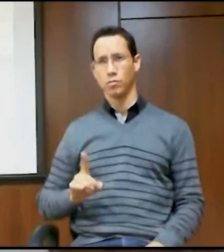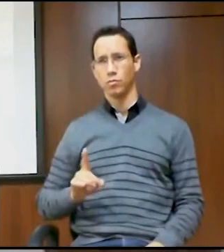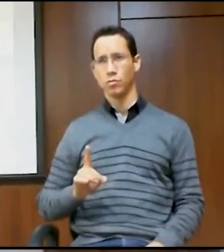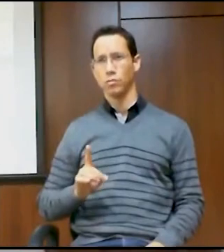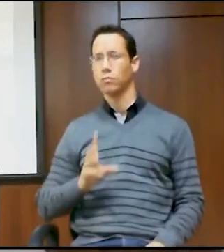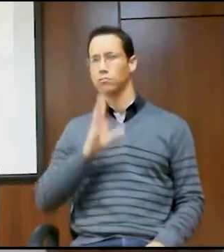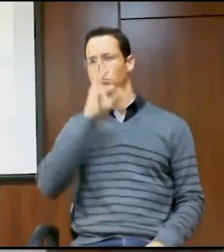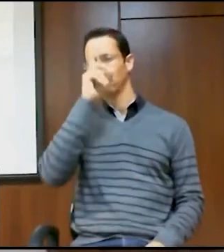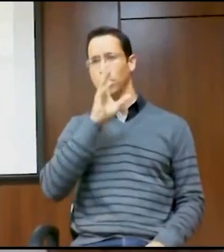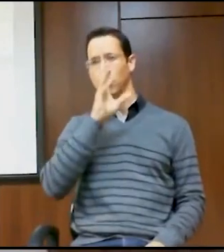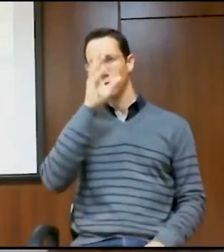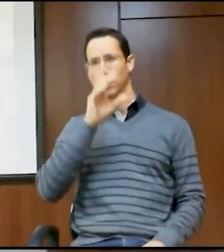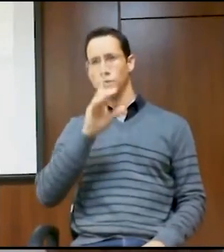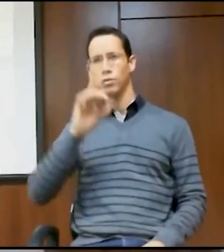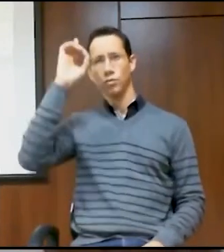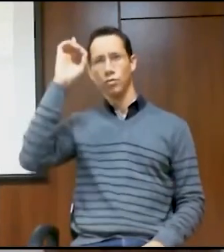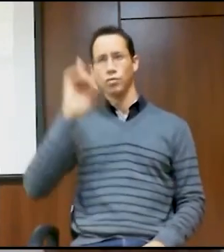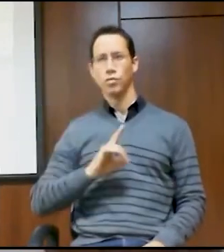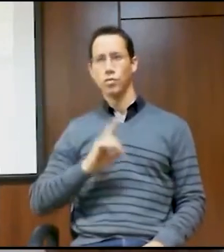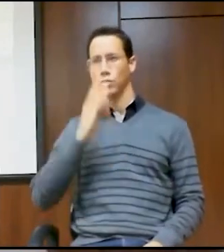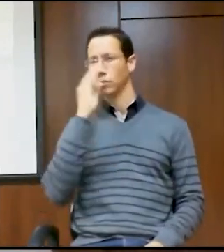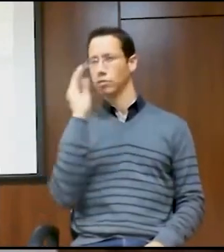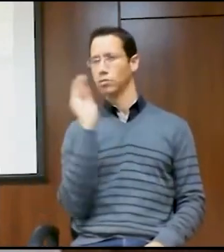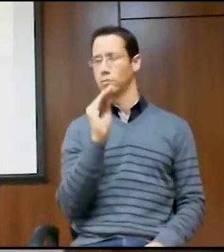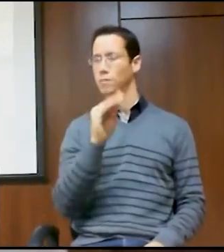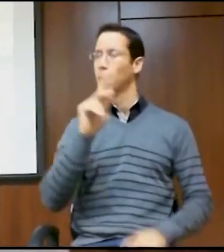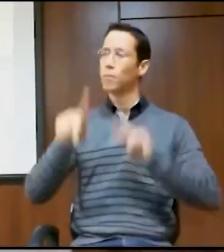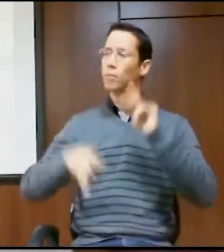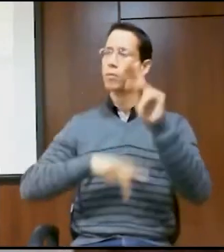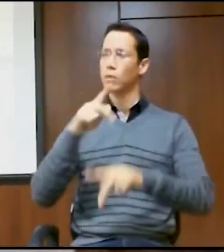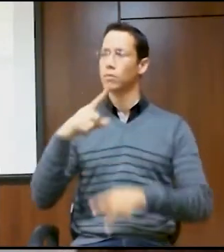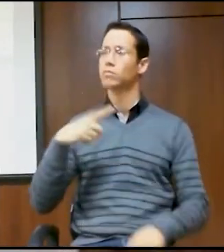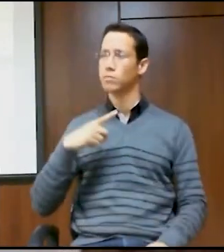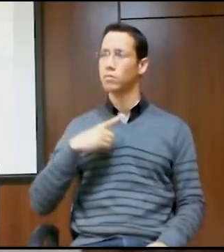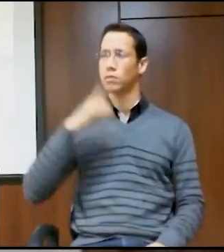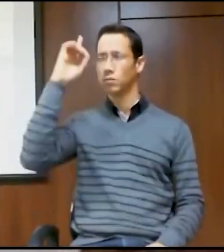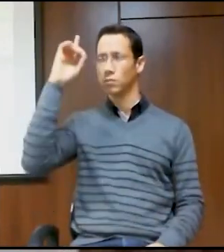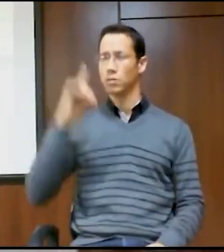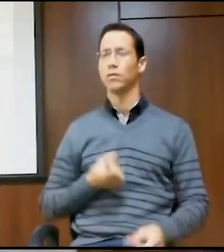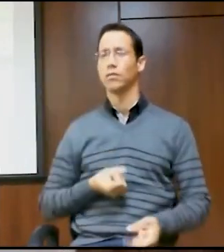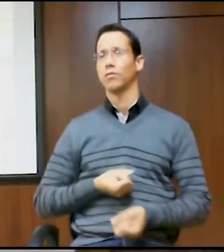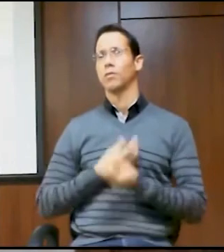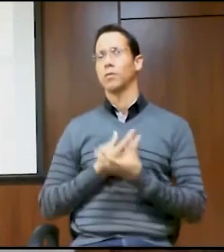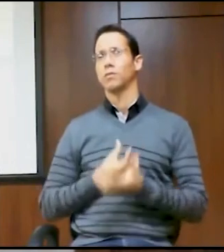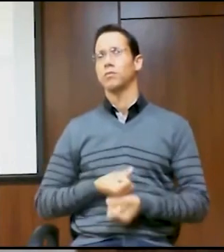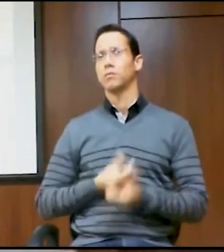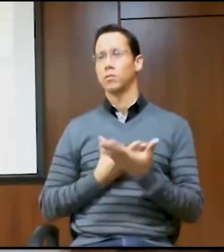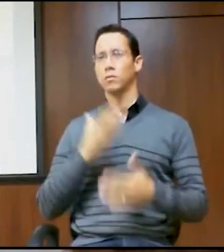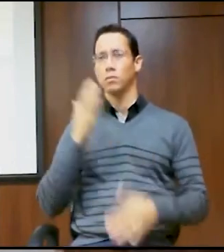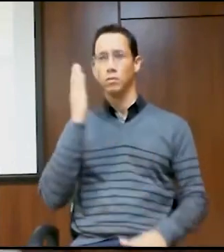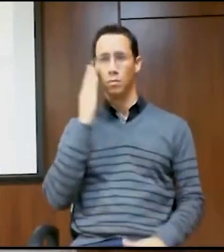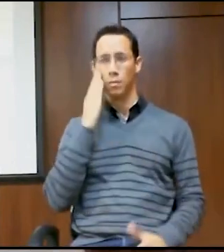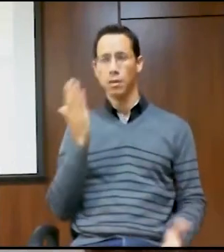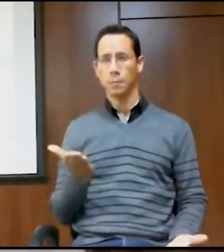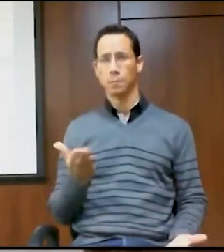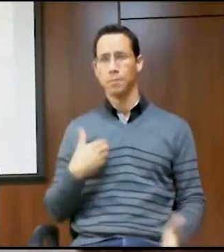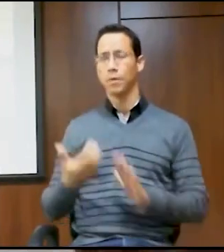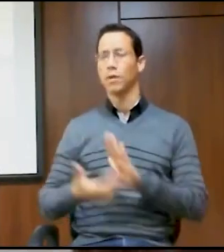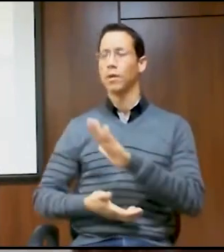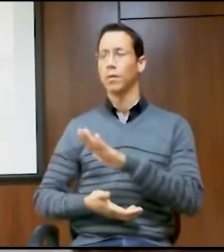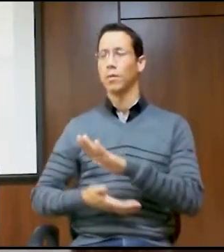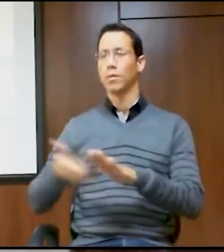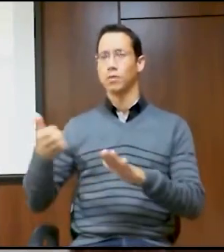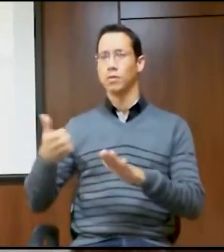dos direitos, onde a população tem o direito à informação, a população tem que saber, a remoção ela tem que ser um processo,